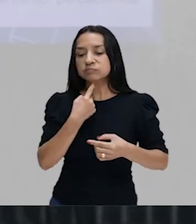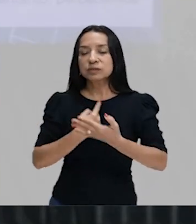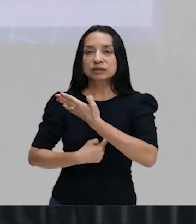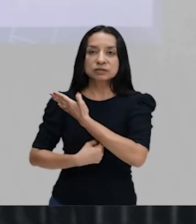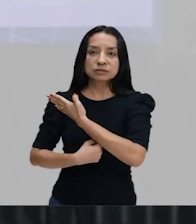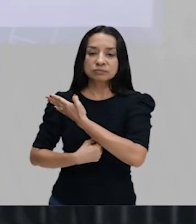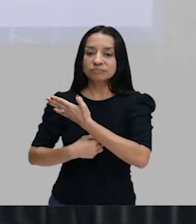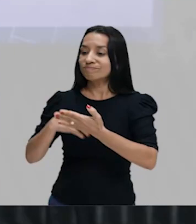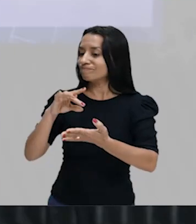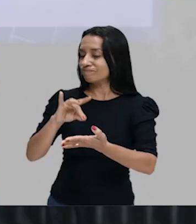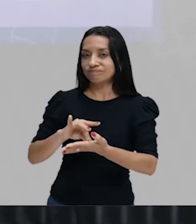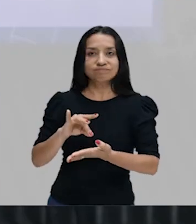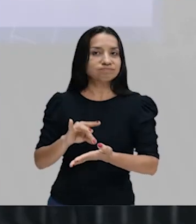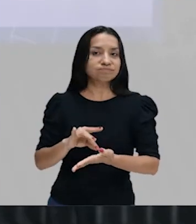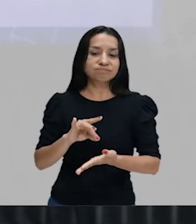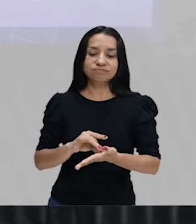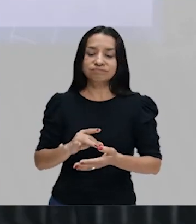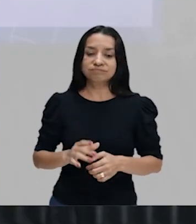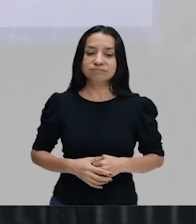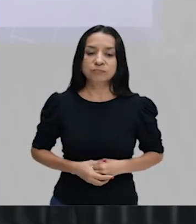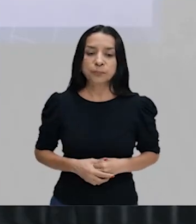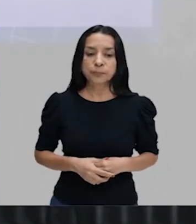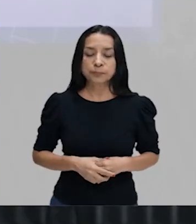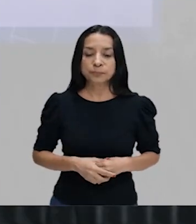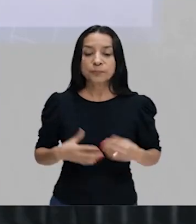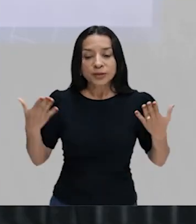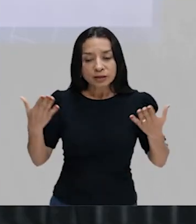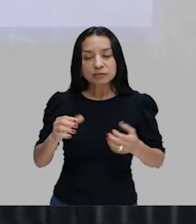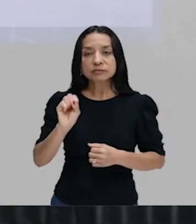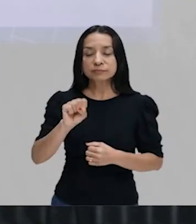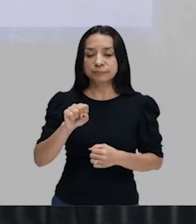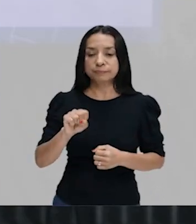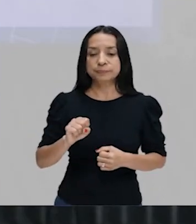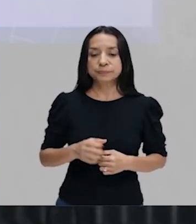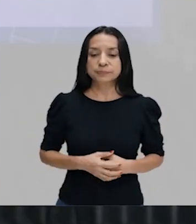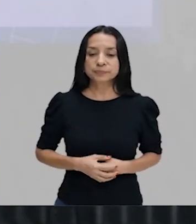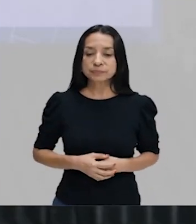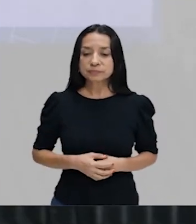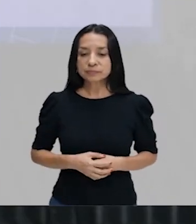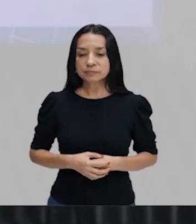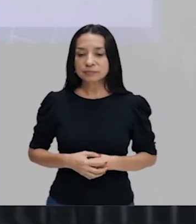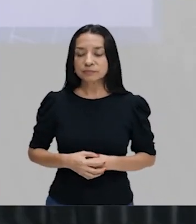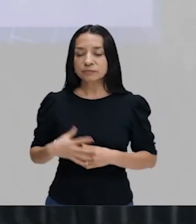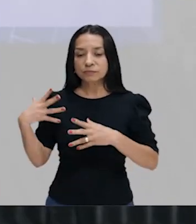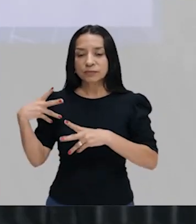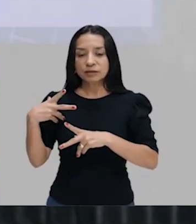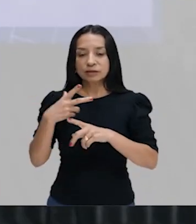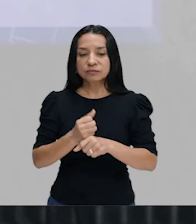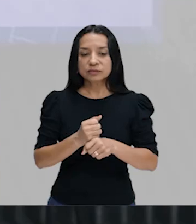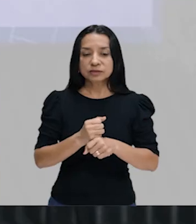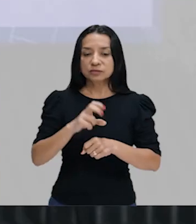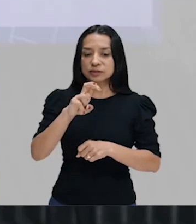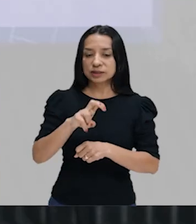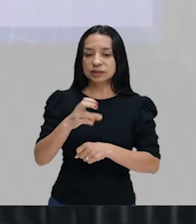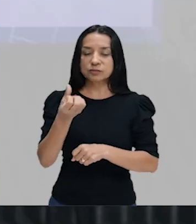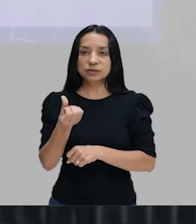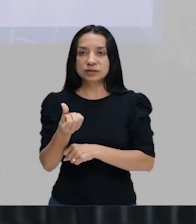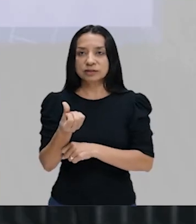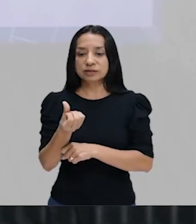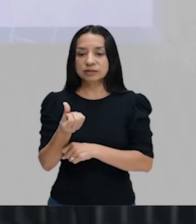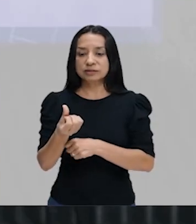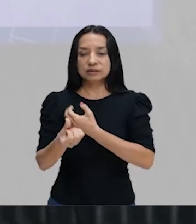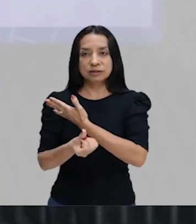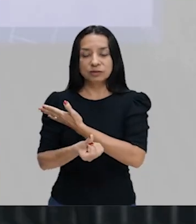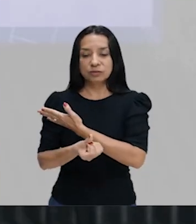pode afirmar, tá bom? Então, agora sim. Então, reforçando, tá? 5 e 6, para este